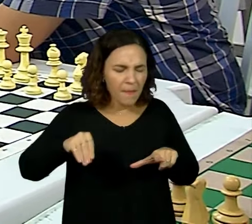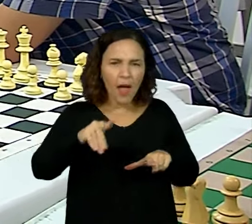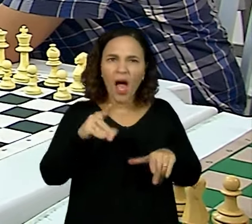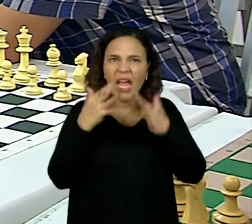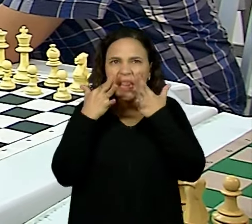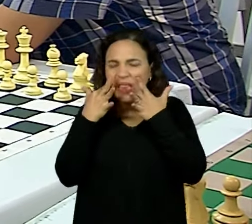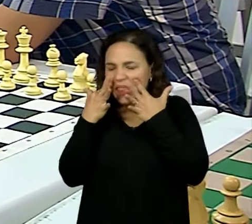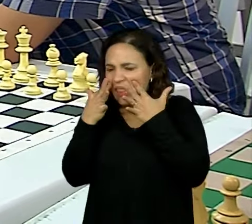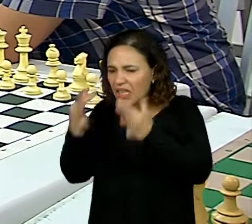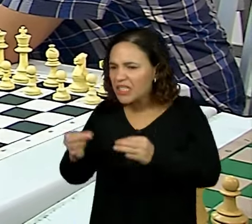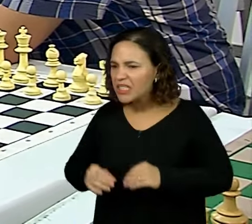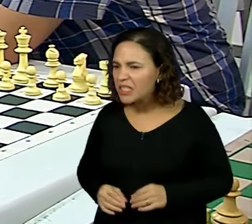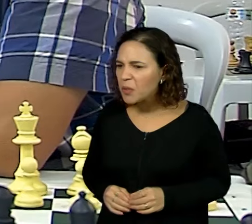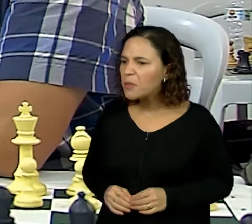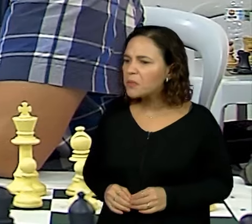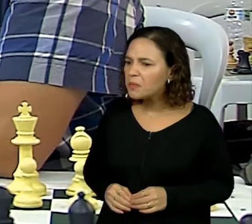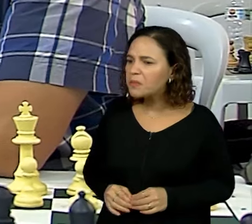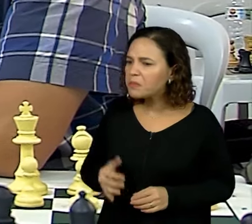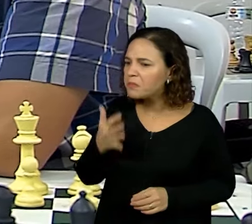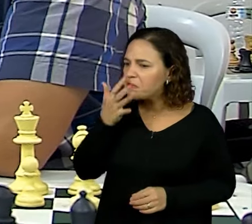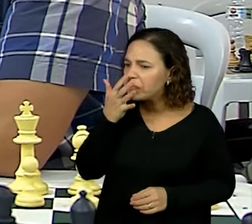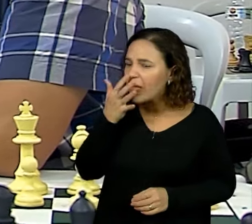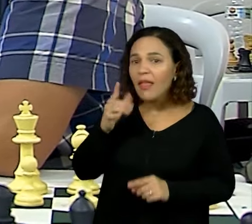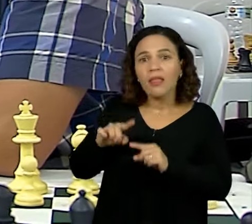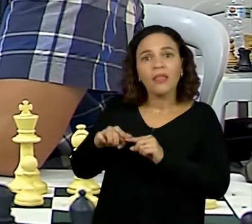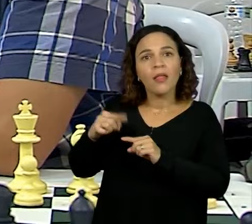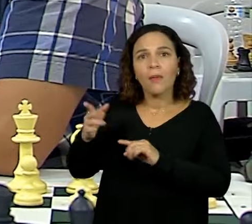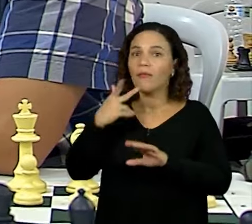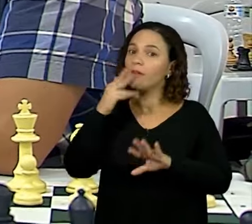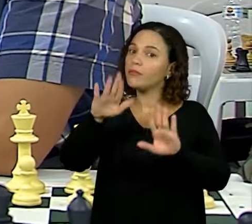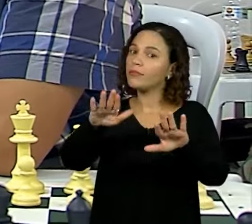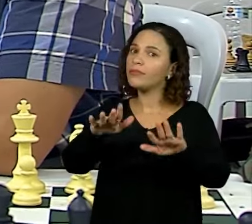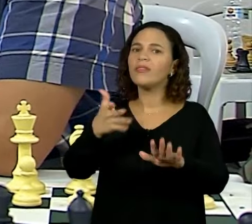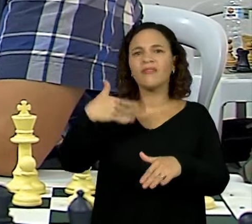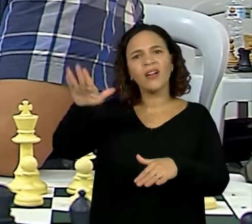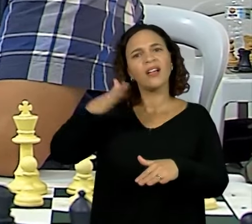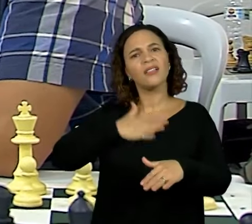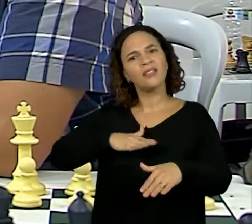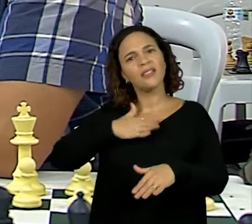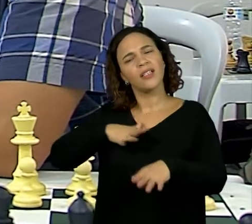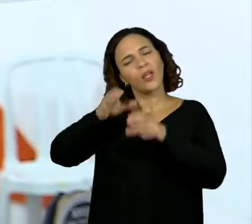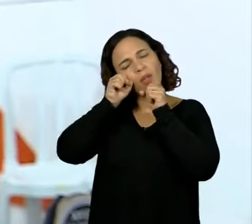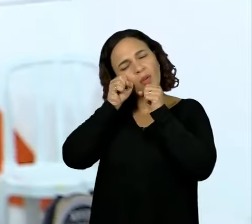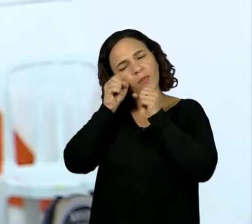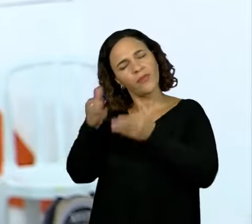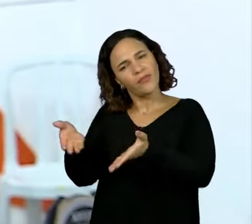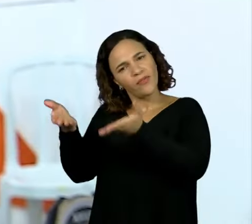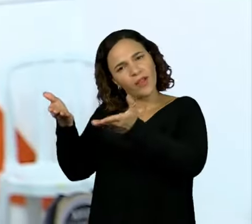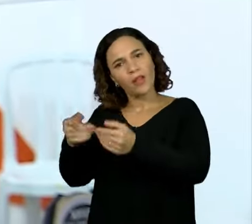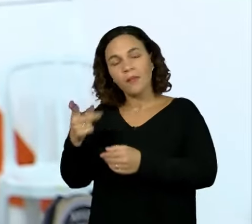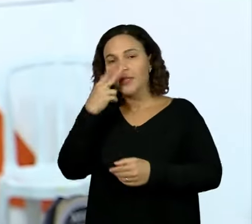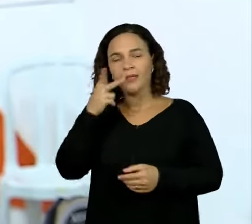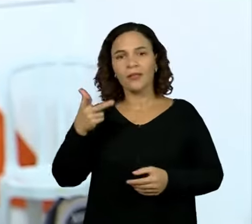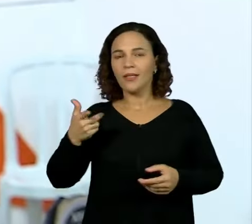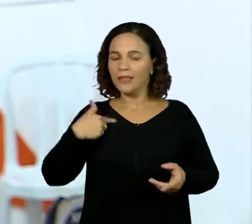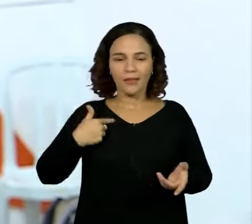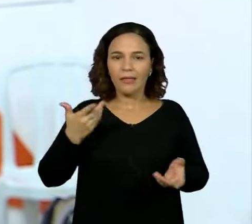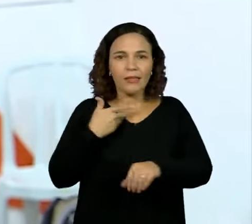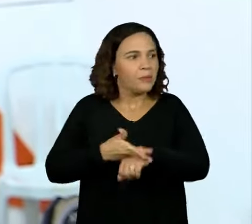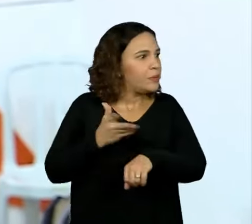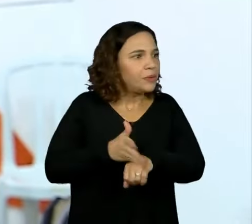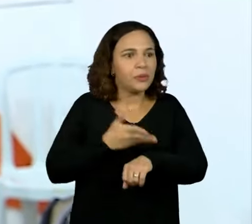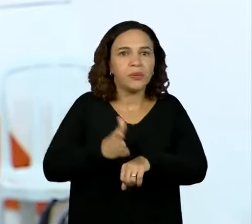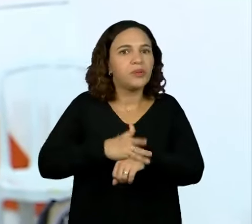ali atento ao jogo, e tem momento que a gente tem que falar calma, vai descansar, vai dormir, né? Porque ele fica bem acelerado, querendo